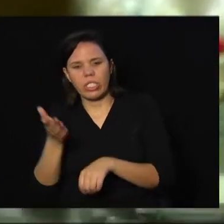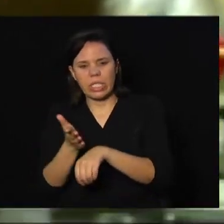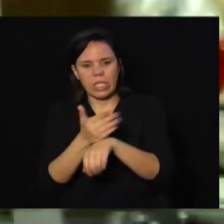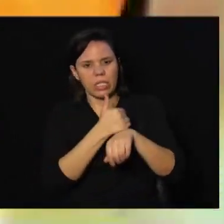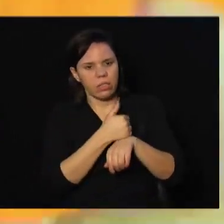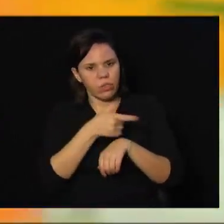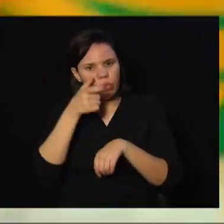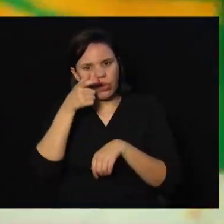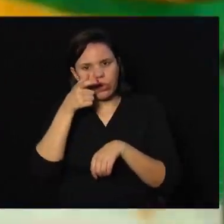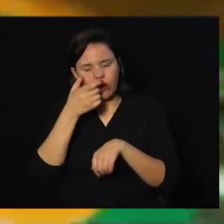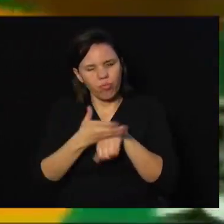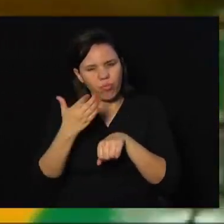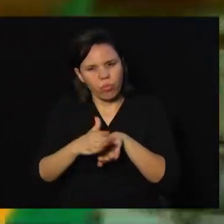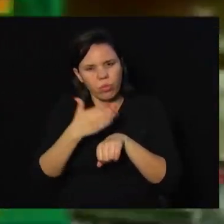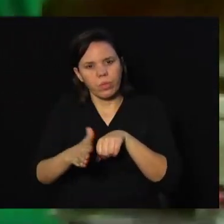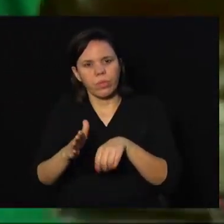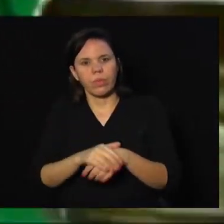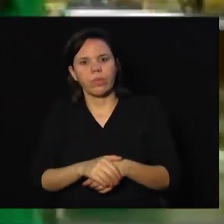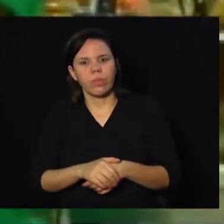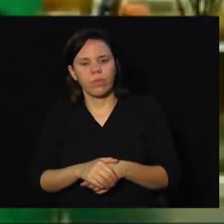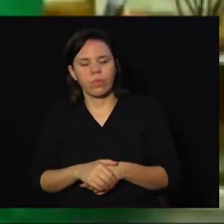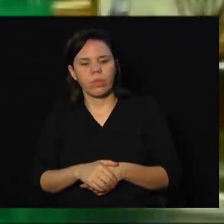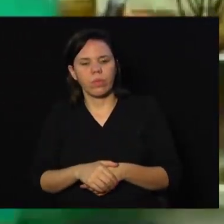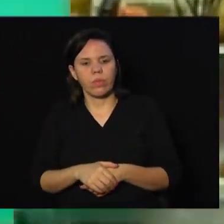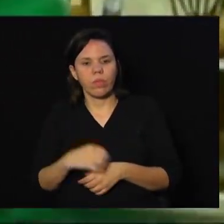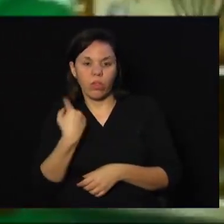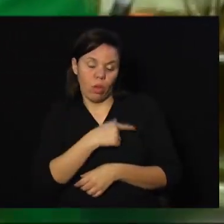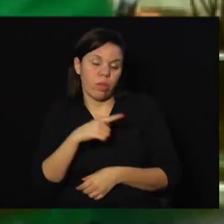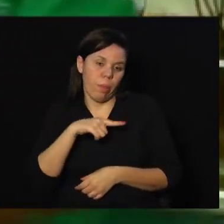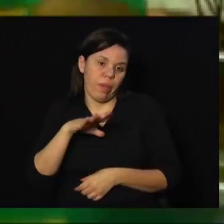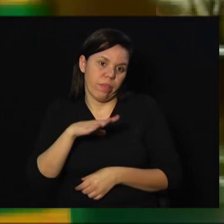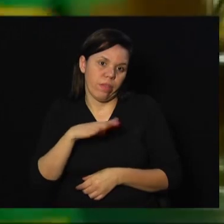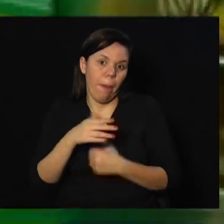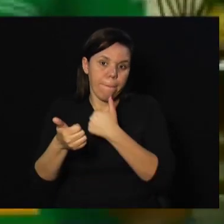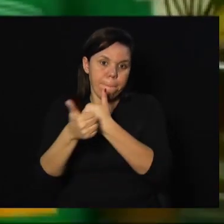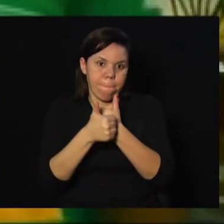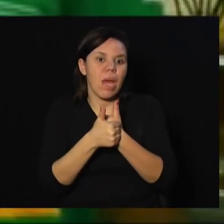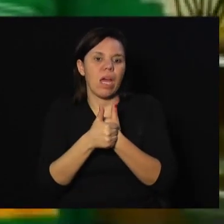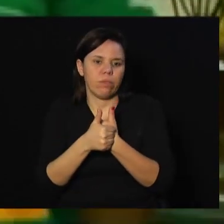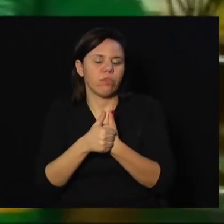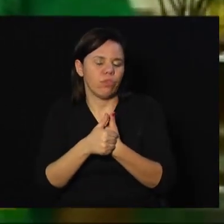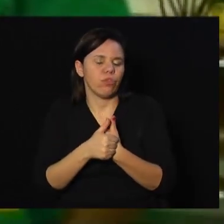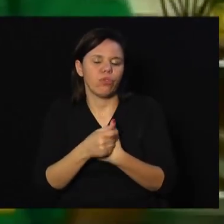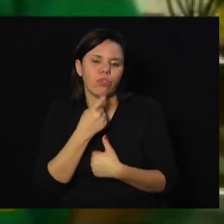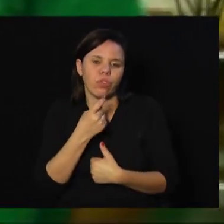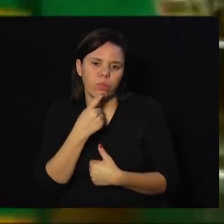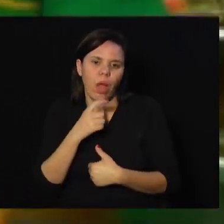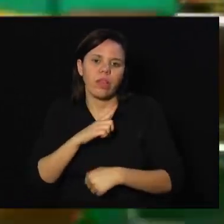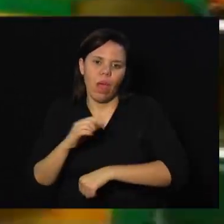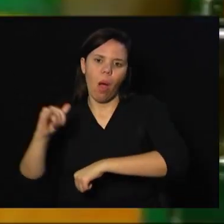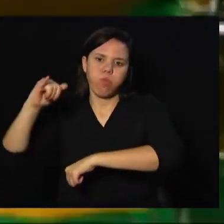para treinar. Como nós temos aqui, a cidade é próxima a Campinas, o aeroporto internacional de